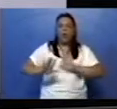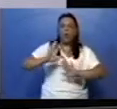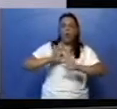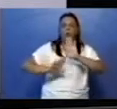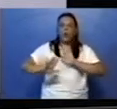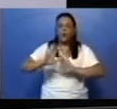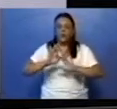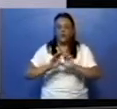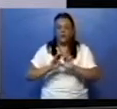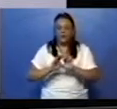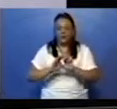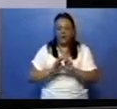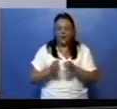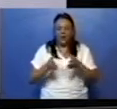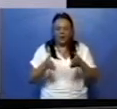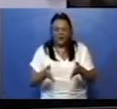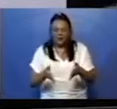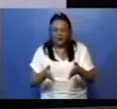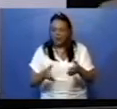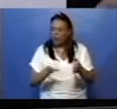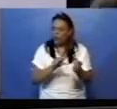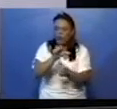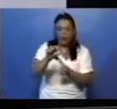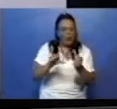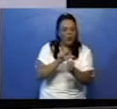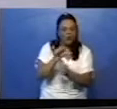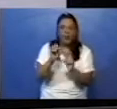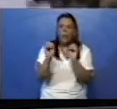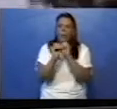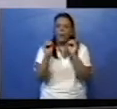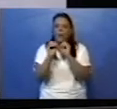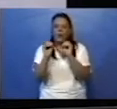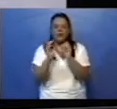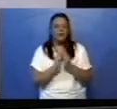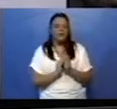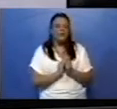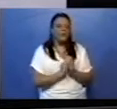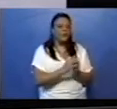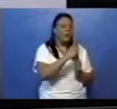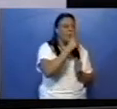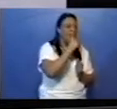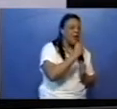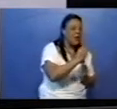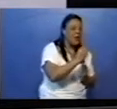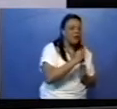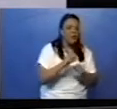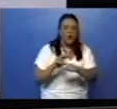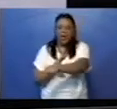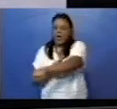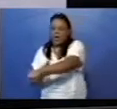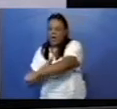isso. Mas aqui no nosso caso, não modificou nada. Então, ó, gato siamês, lindo gato siamês.